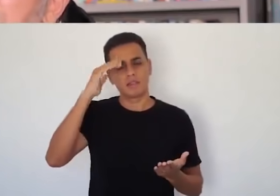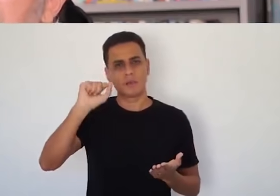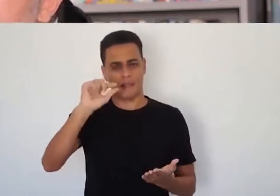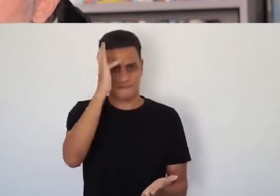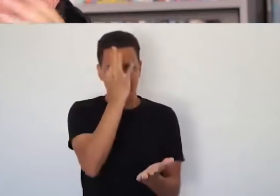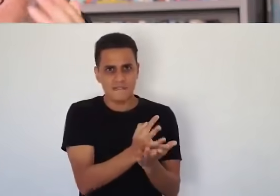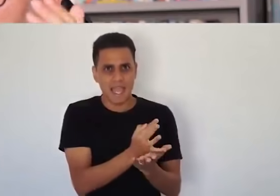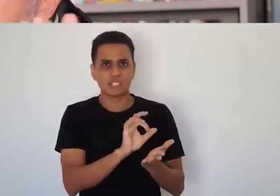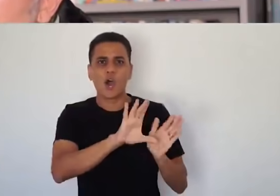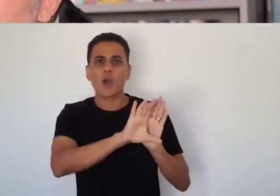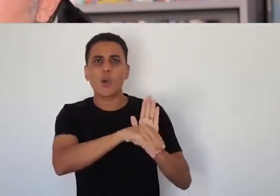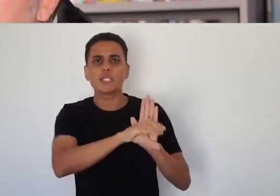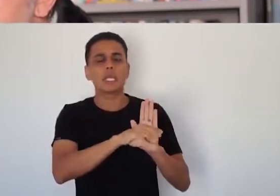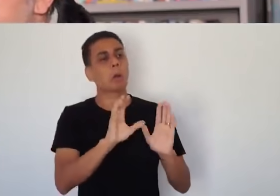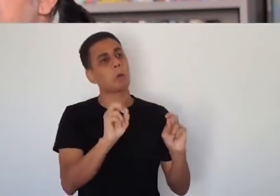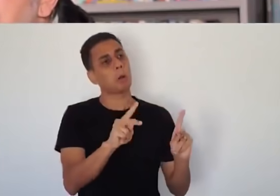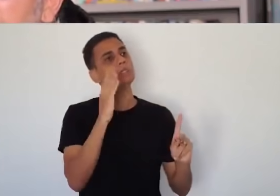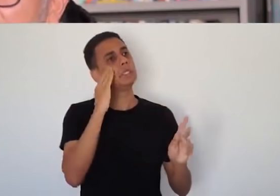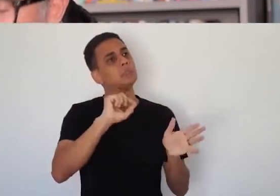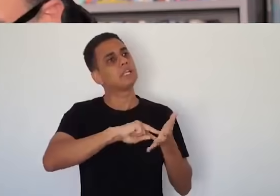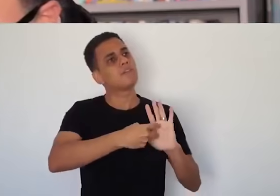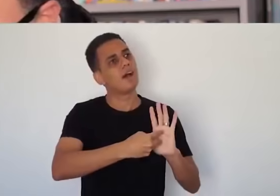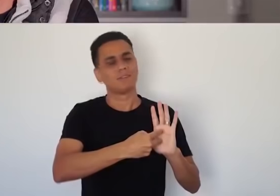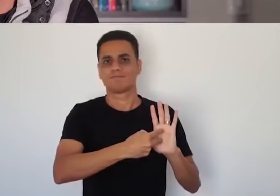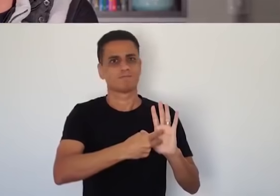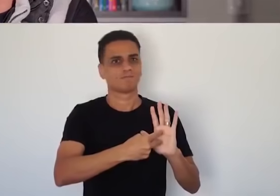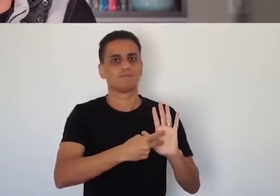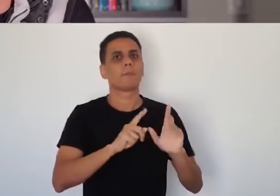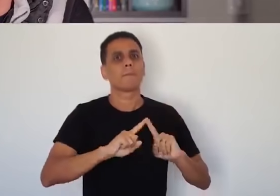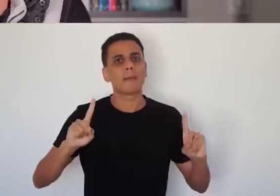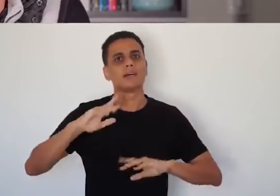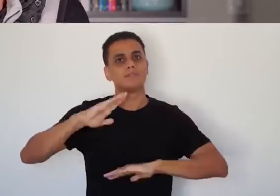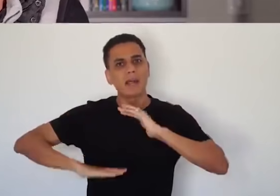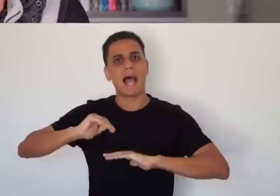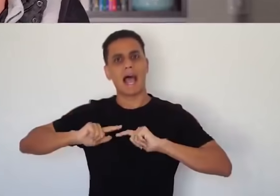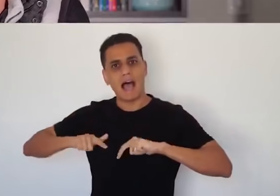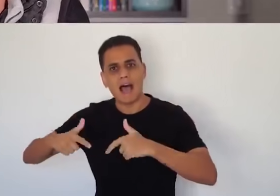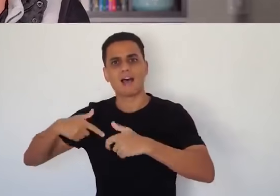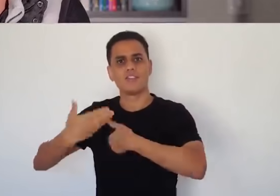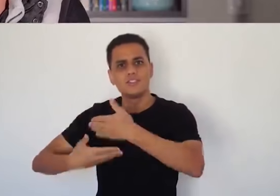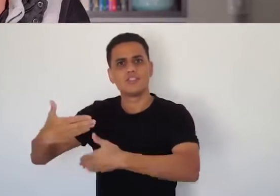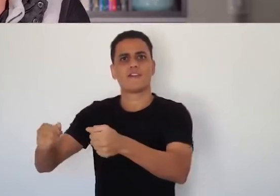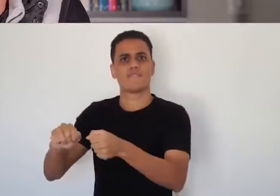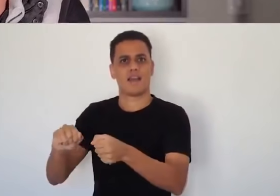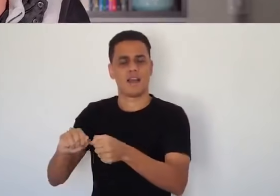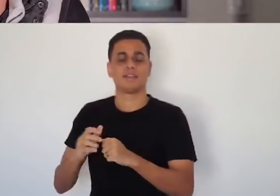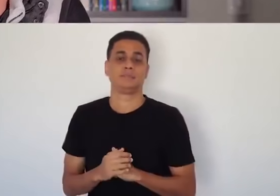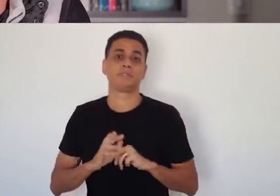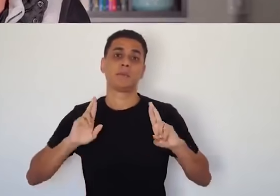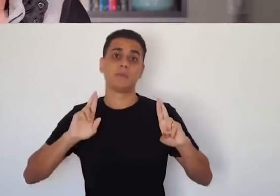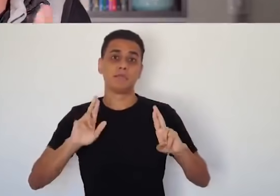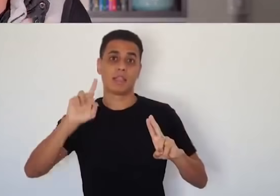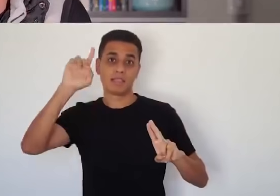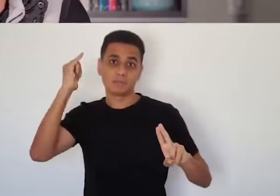fé que não é apenas conceitual, mas uma fé que é prática. Então, muito bem-vindo você que está conosco conectado aqui. Espero que essa palavra